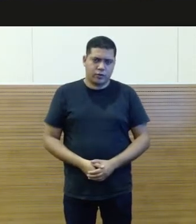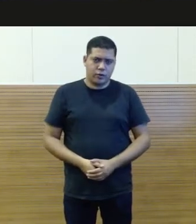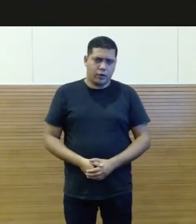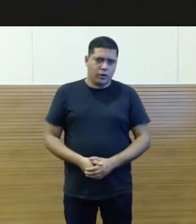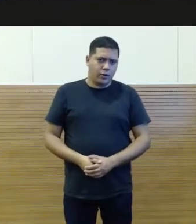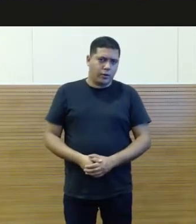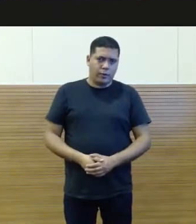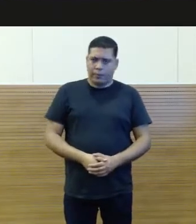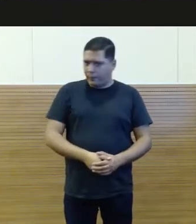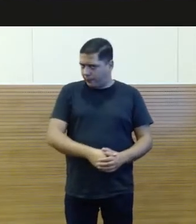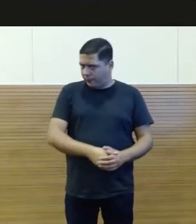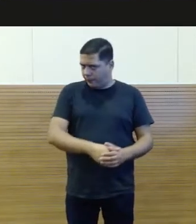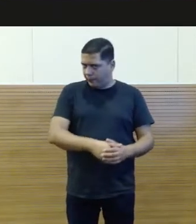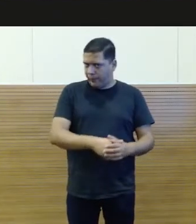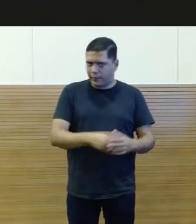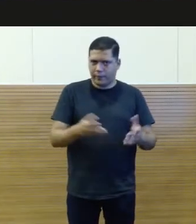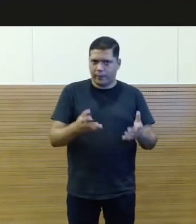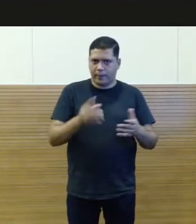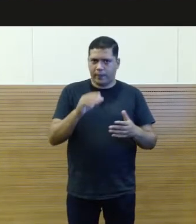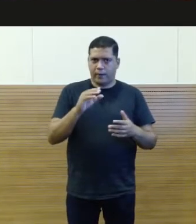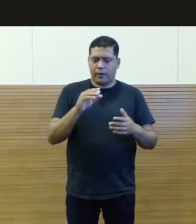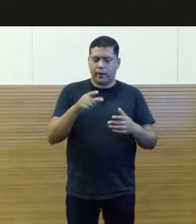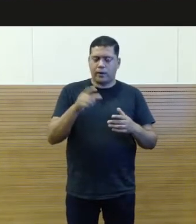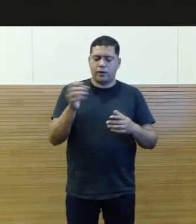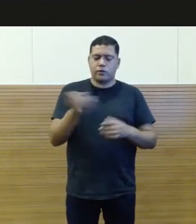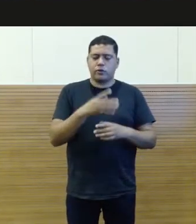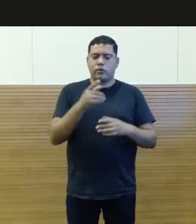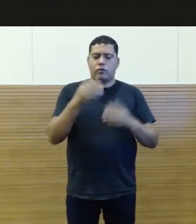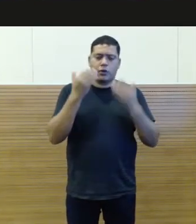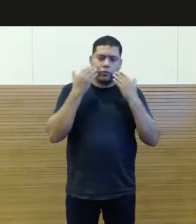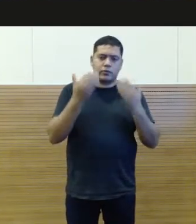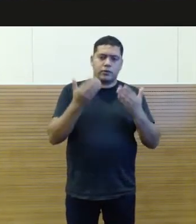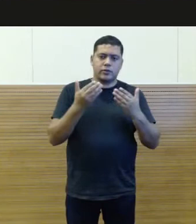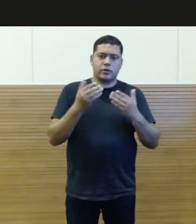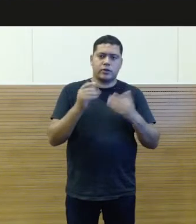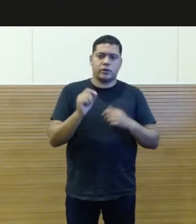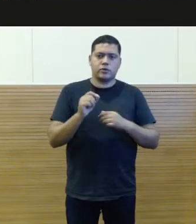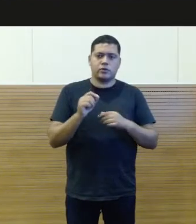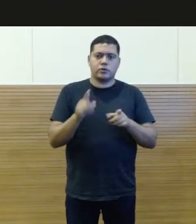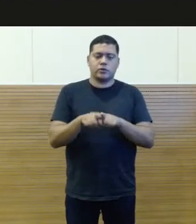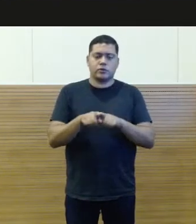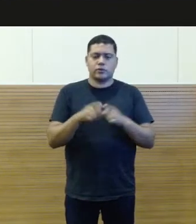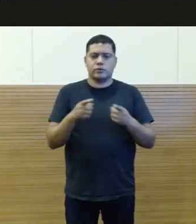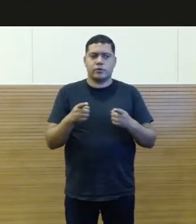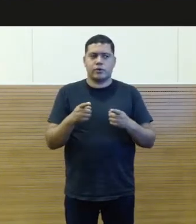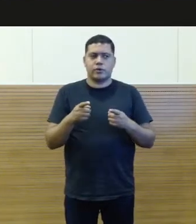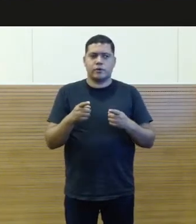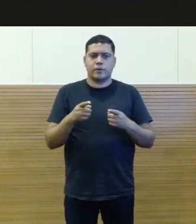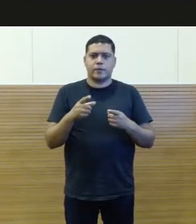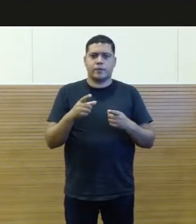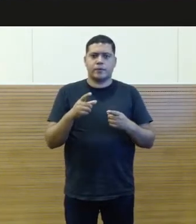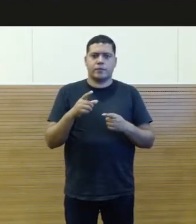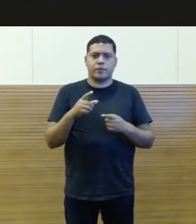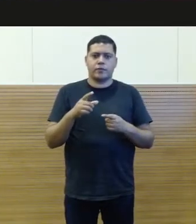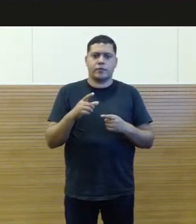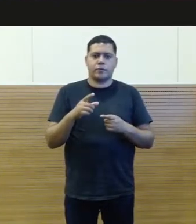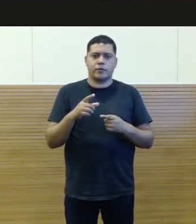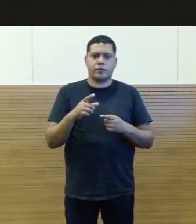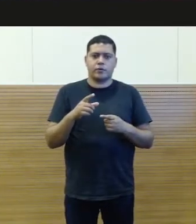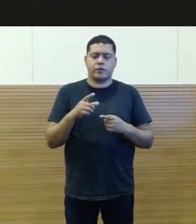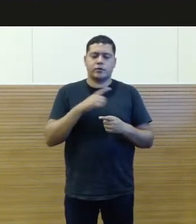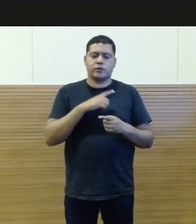foi apresentada, o embrião dela, em 2009, ela foi refinada e está presente nesses artigos que eu